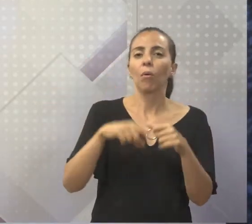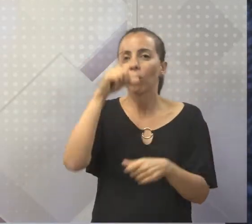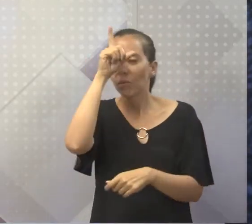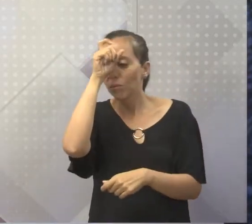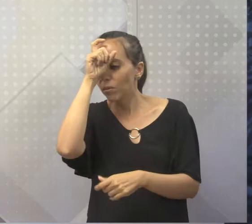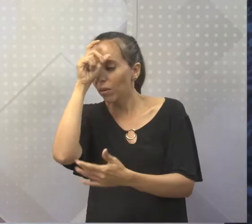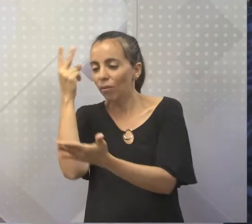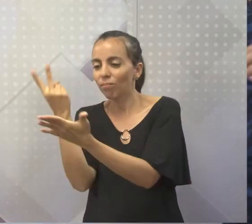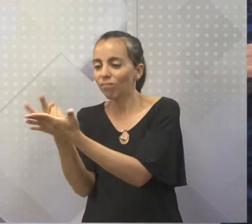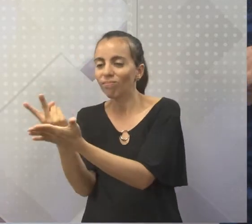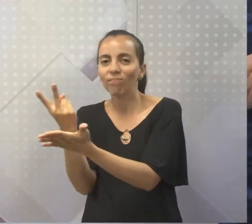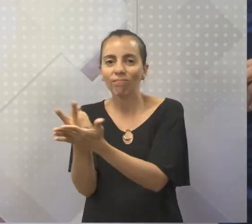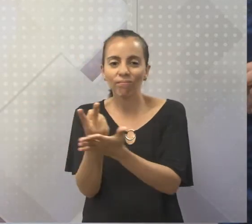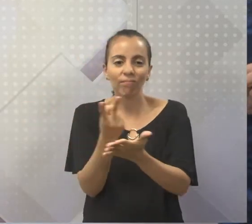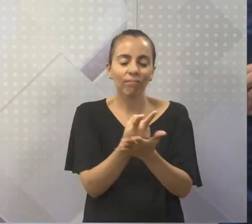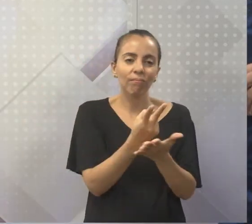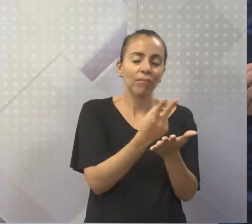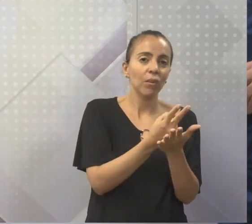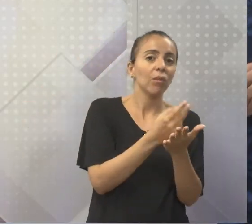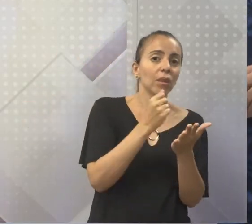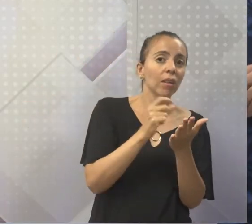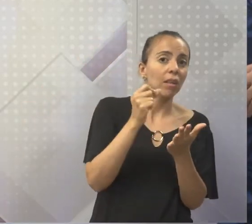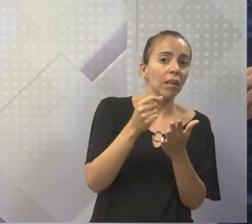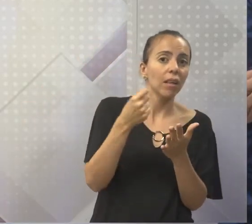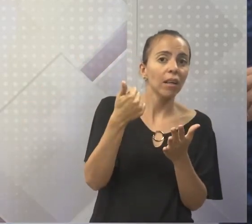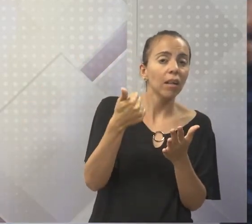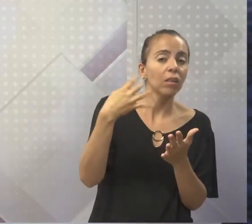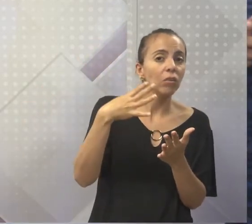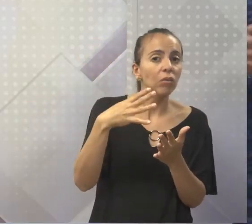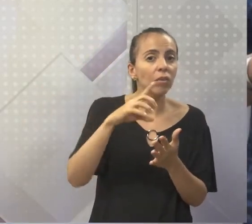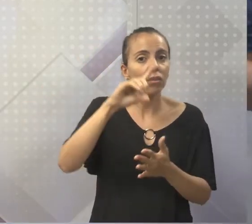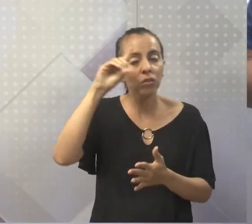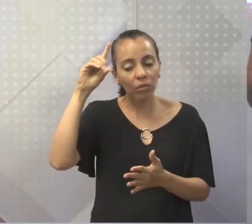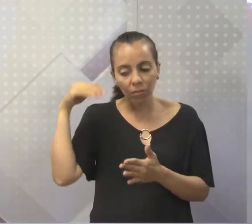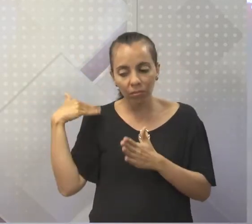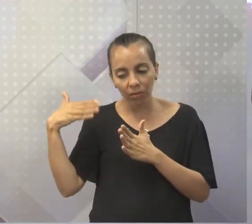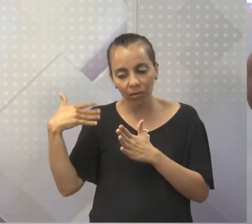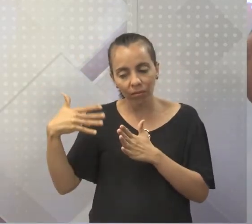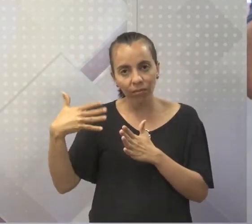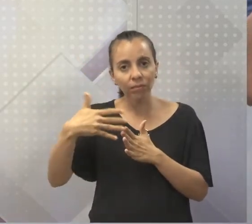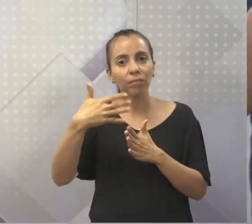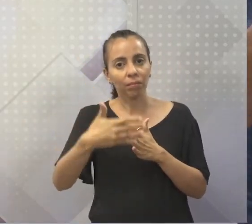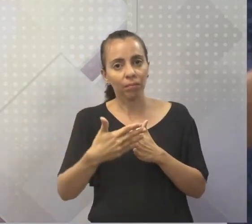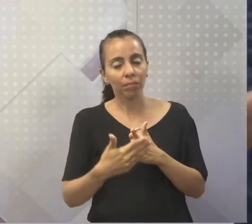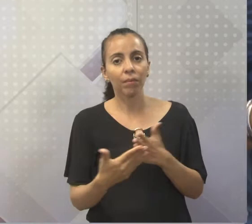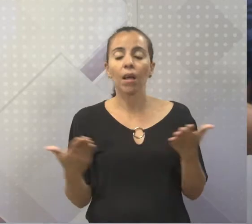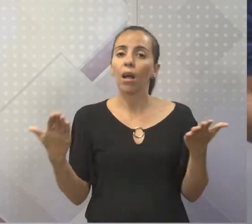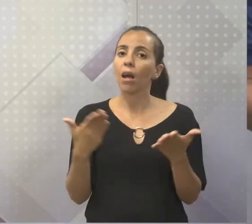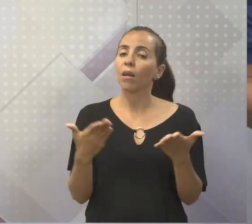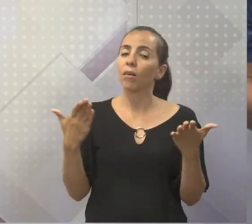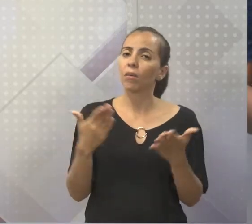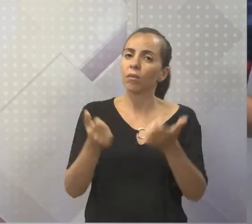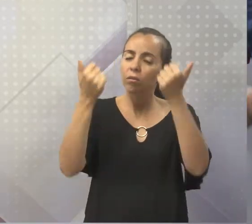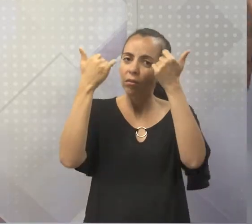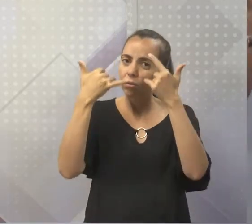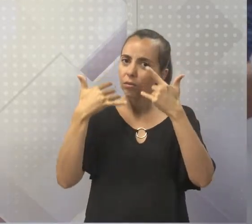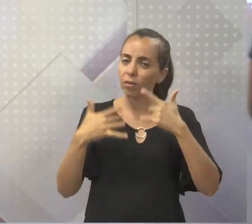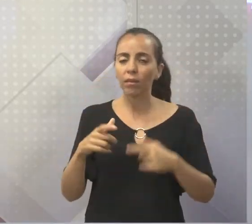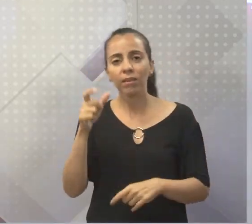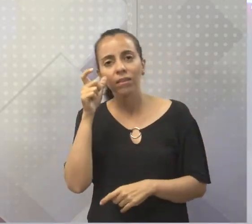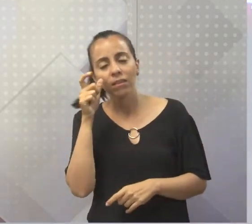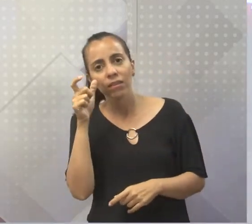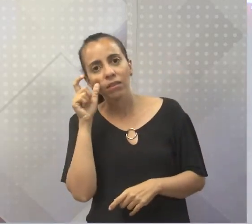é produto de 14 dias passado Entendi então vamos lá galera falar de uma outra coisa interessante